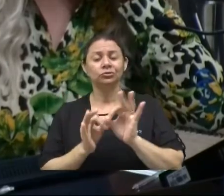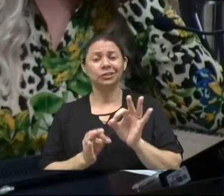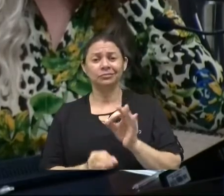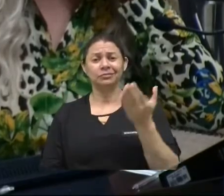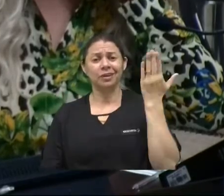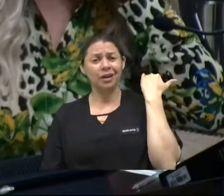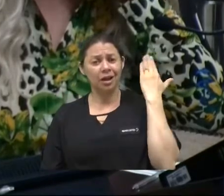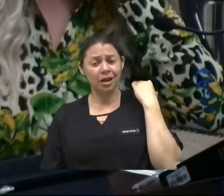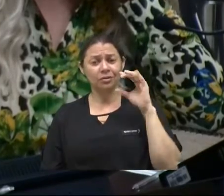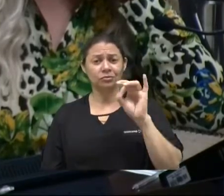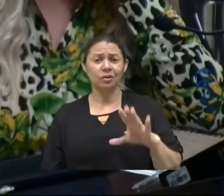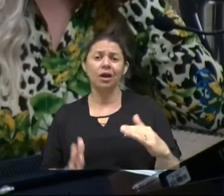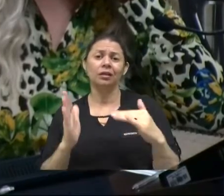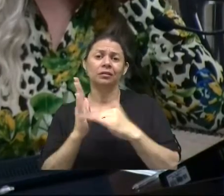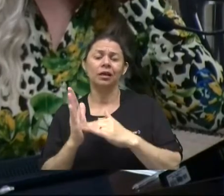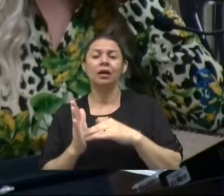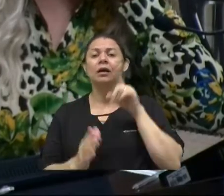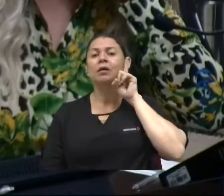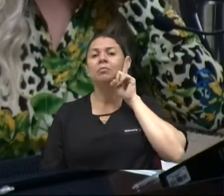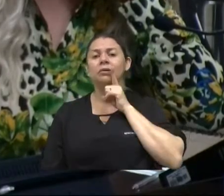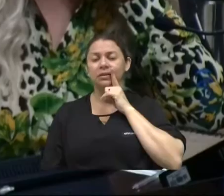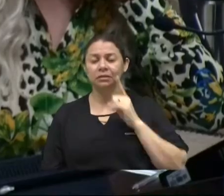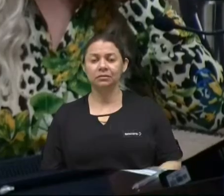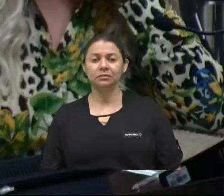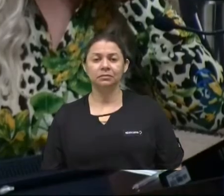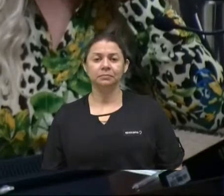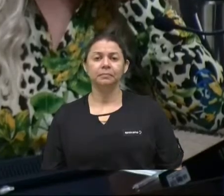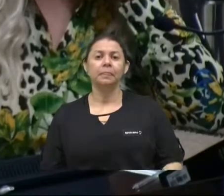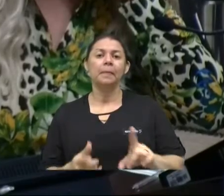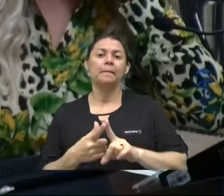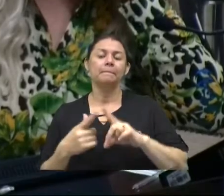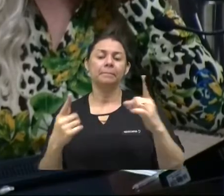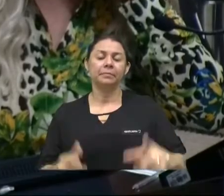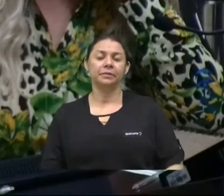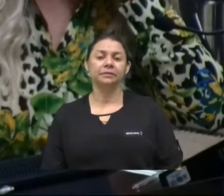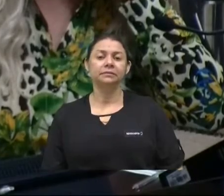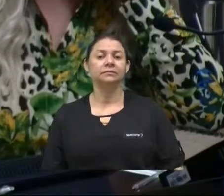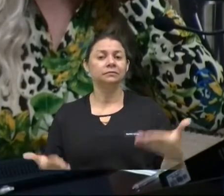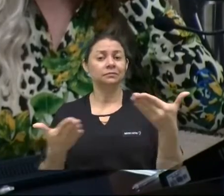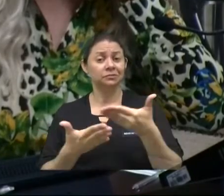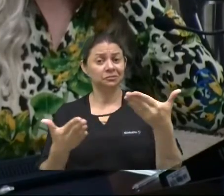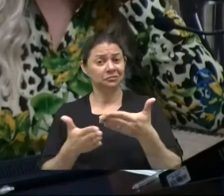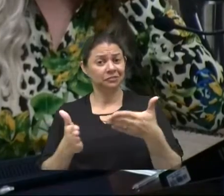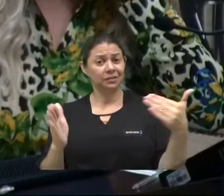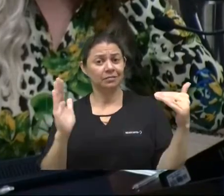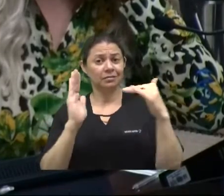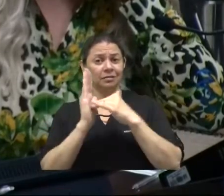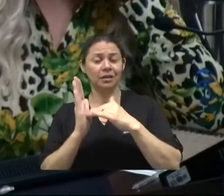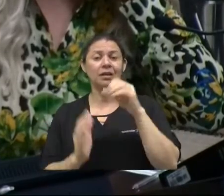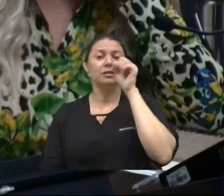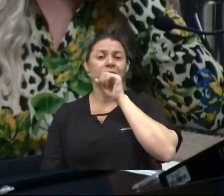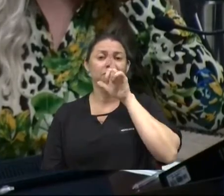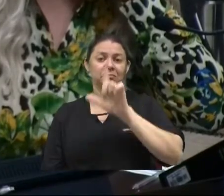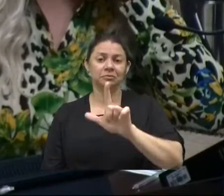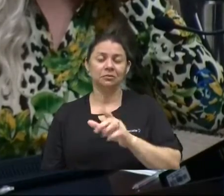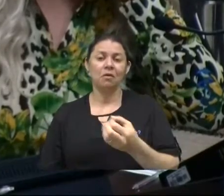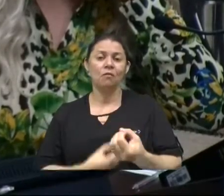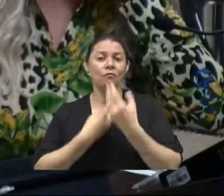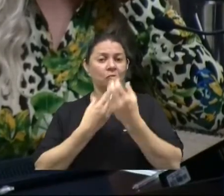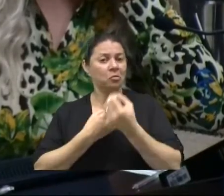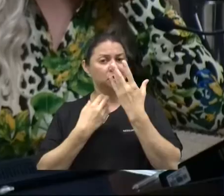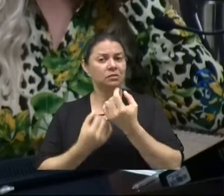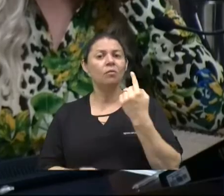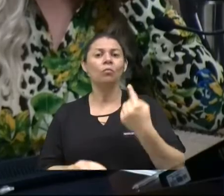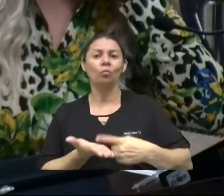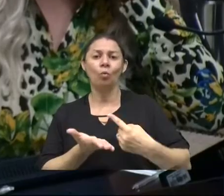Americana, passando por Jundiaí e Campinas, ganharia um novo município. A informação foi confirmada pelo